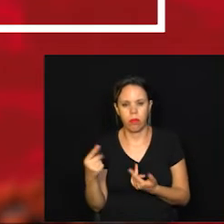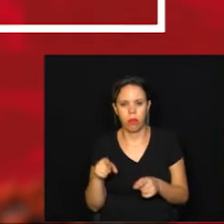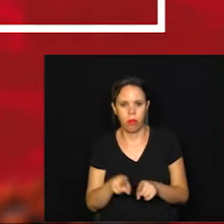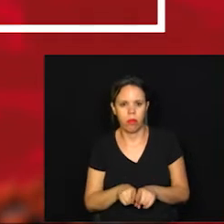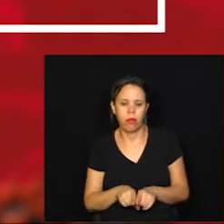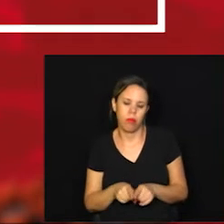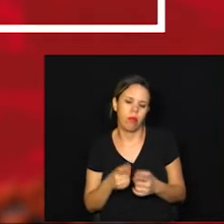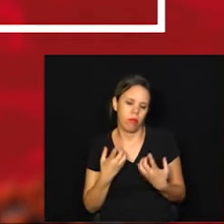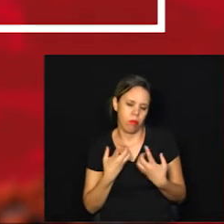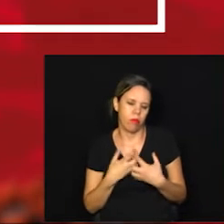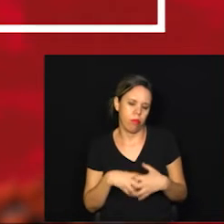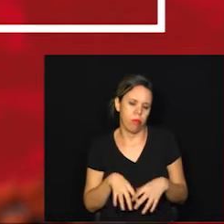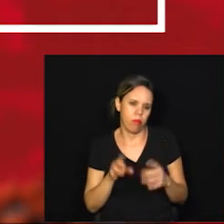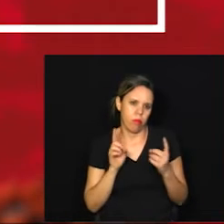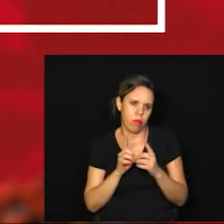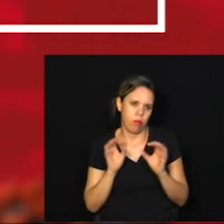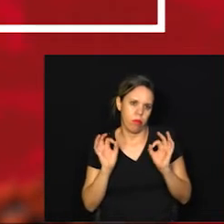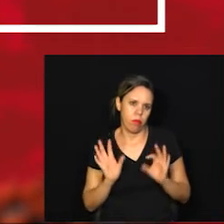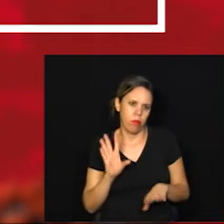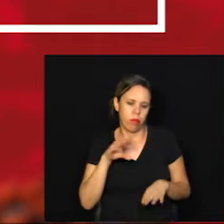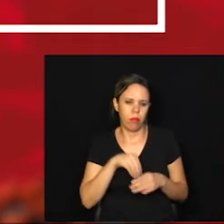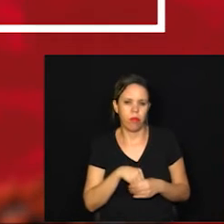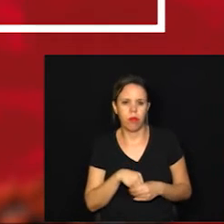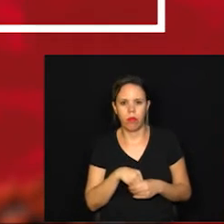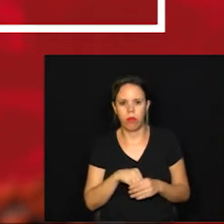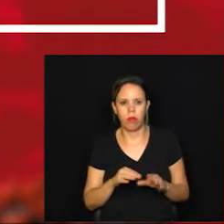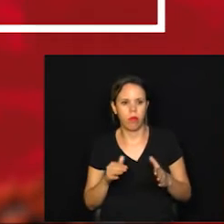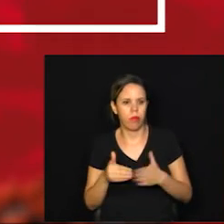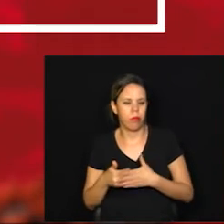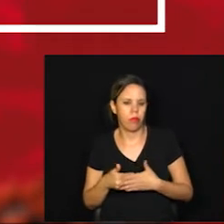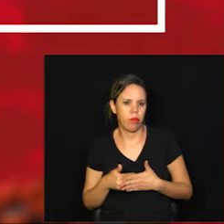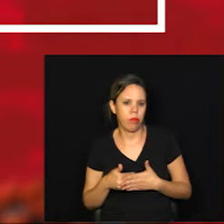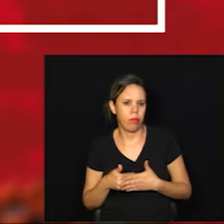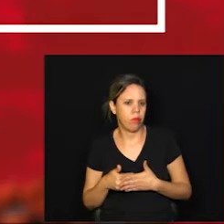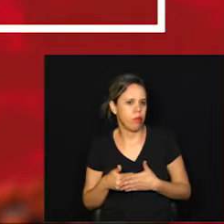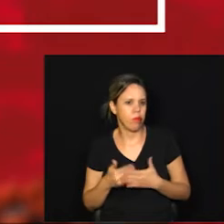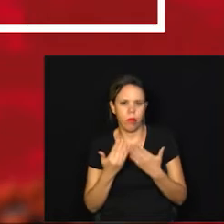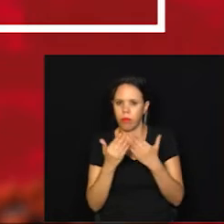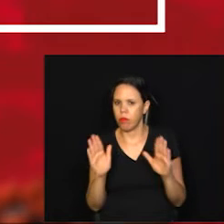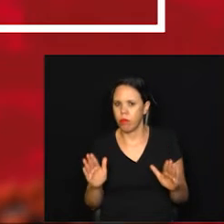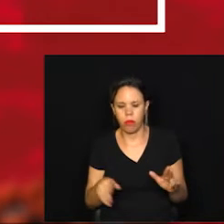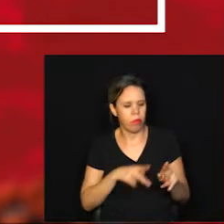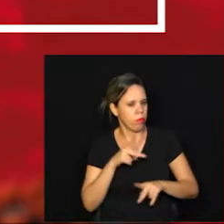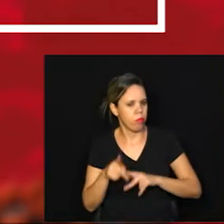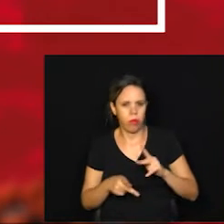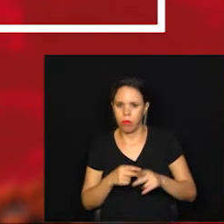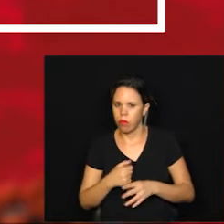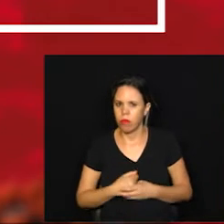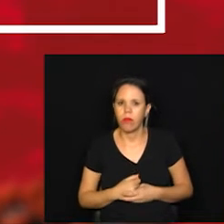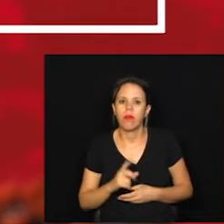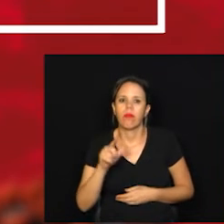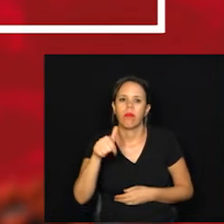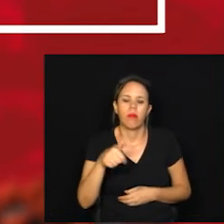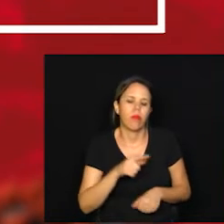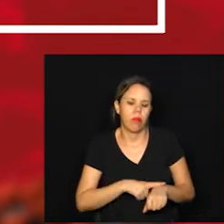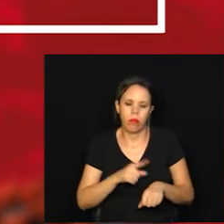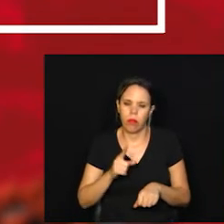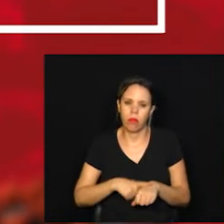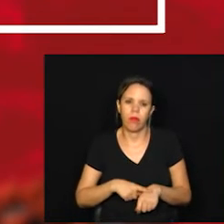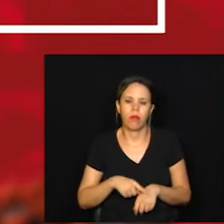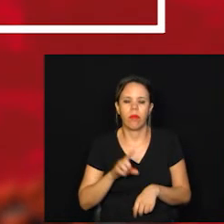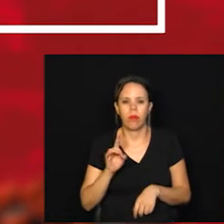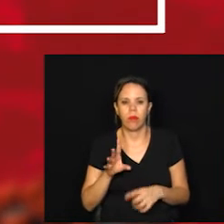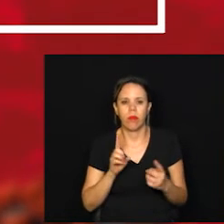podem funcionar lá dentro, mas tudo fechadinho, sem estar aberto ao público. Então, depois desse horário, só